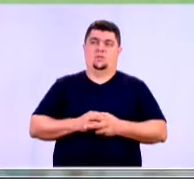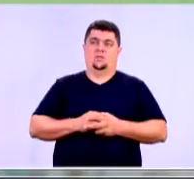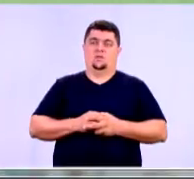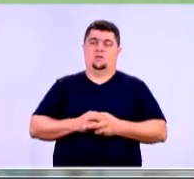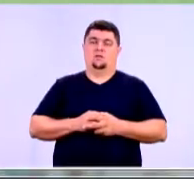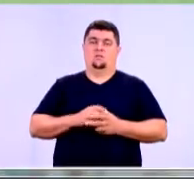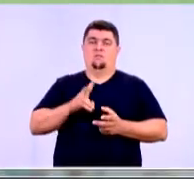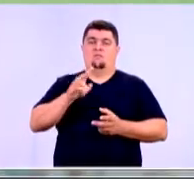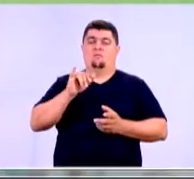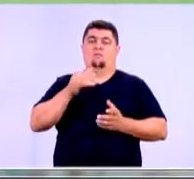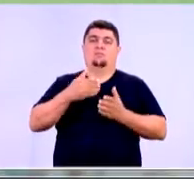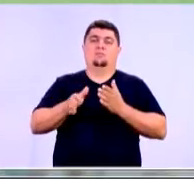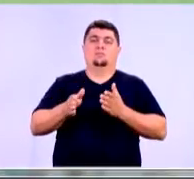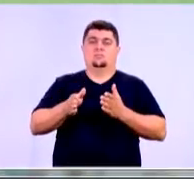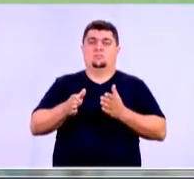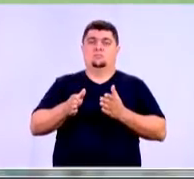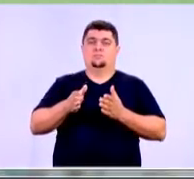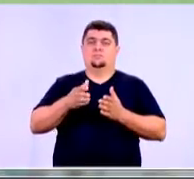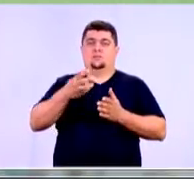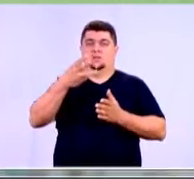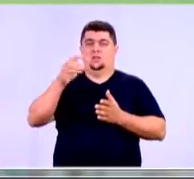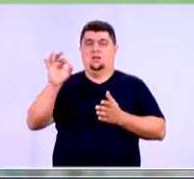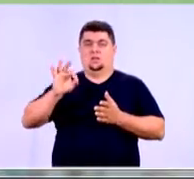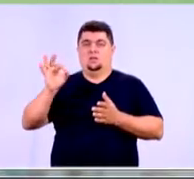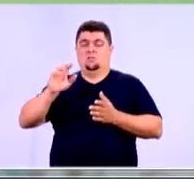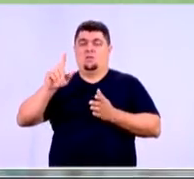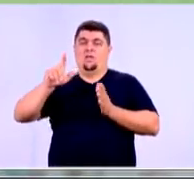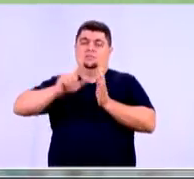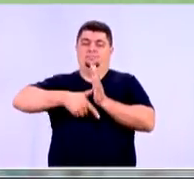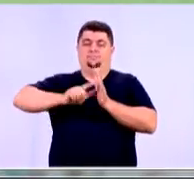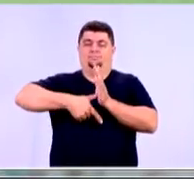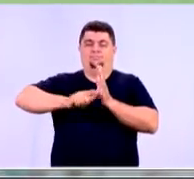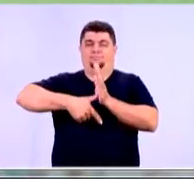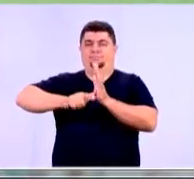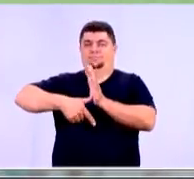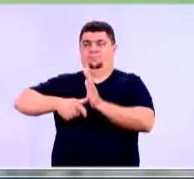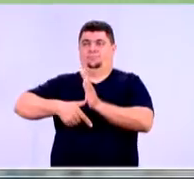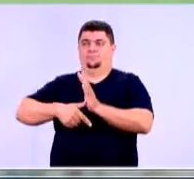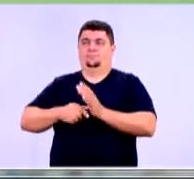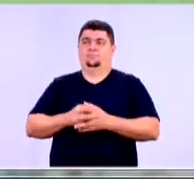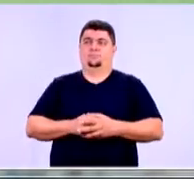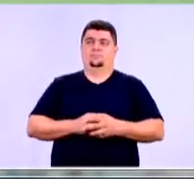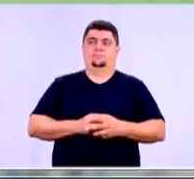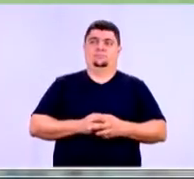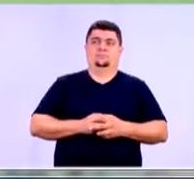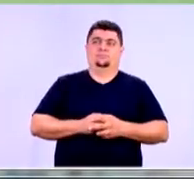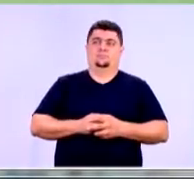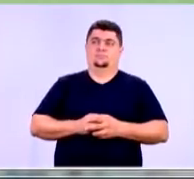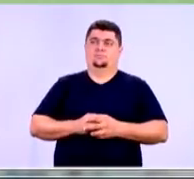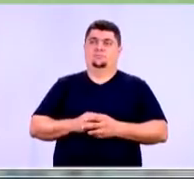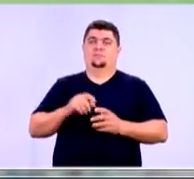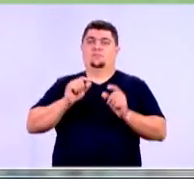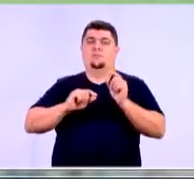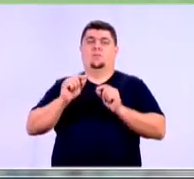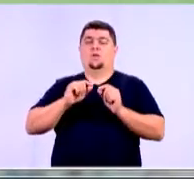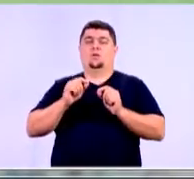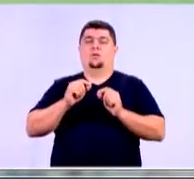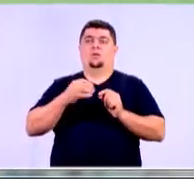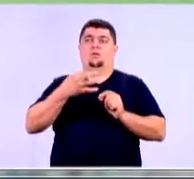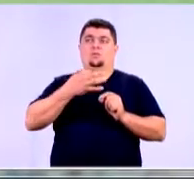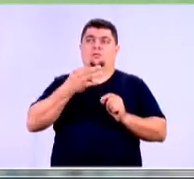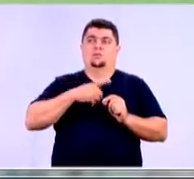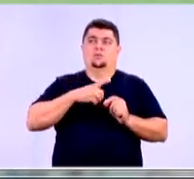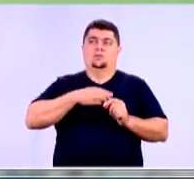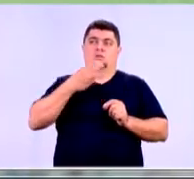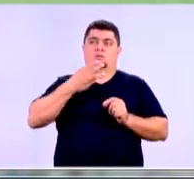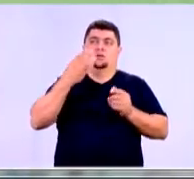aqui, 30 mil está sendo pago em atraso, 30%. Então, o que a proposta da questão 3 pediu para a